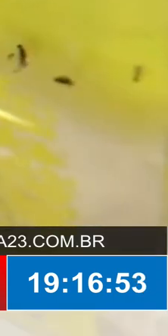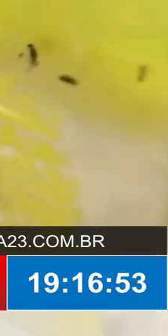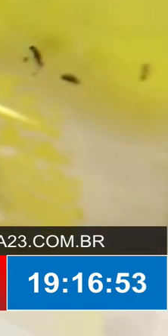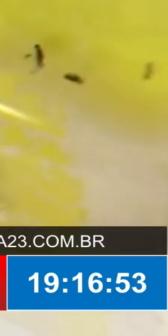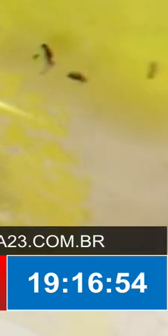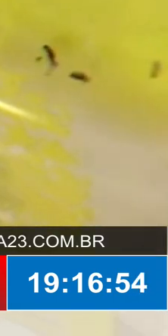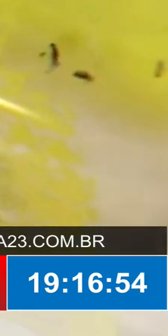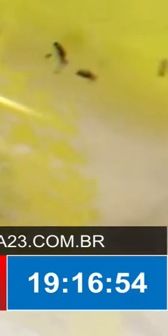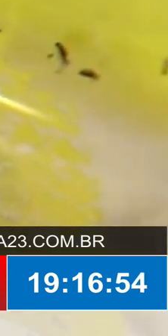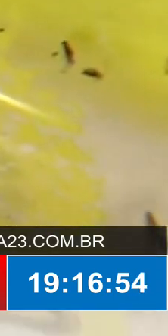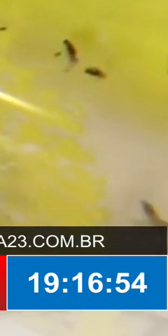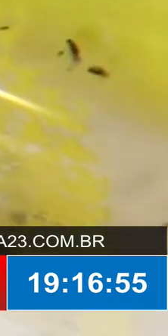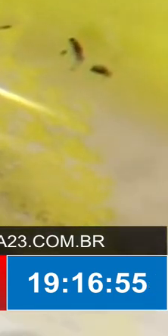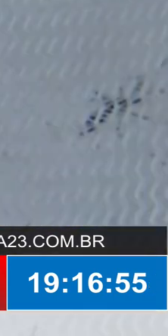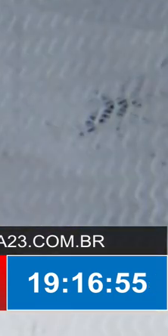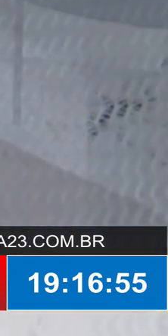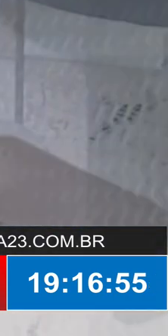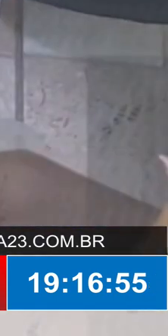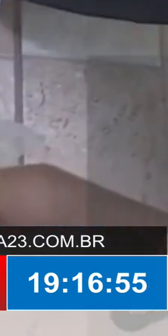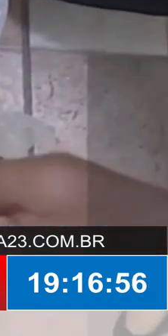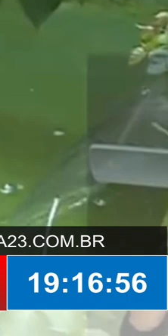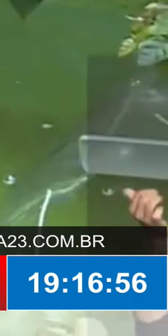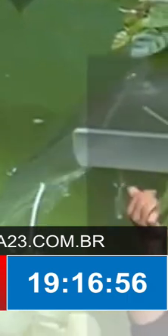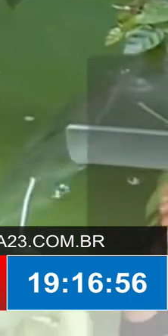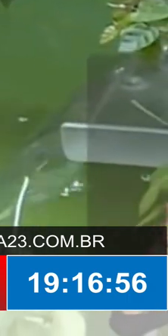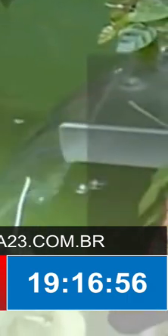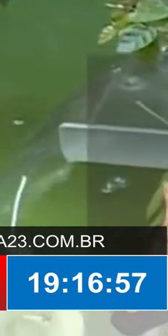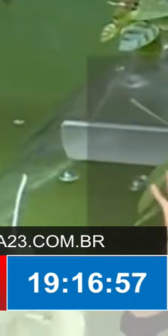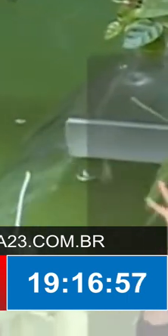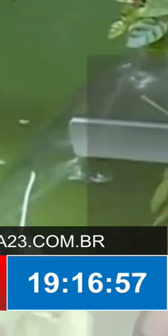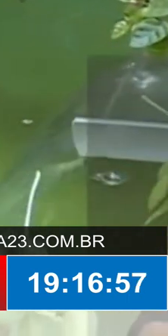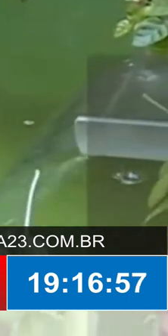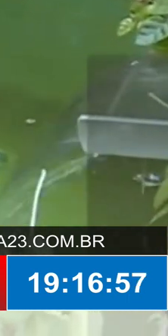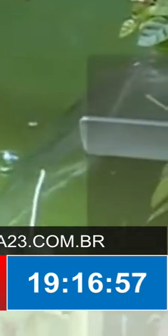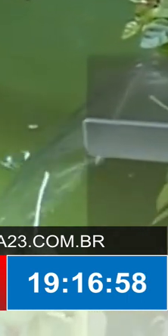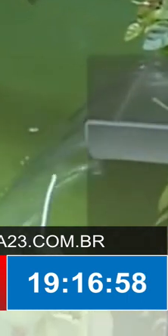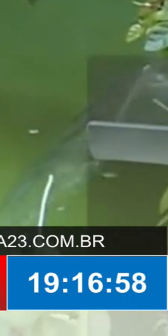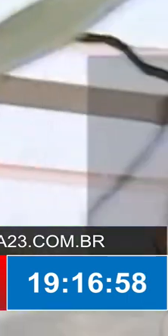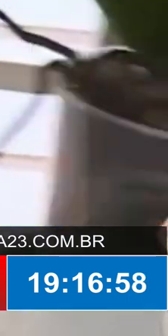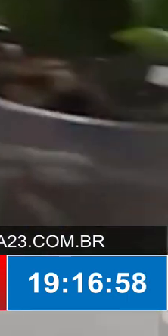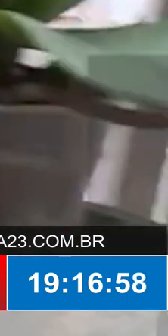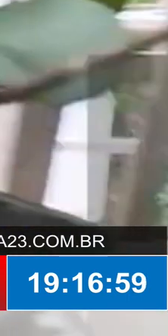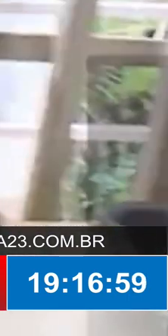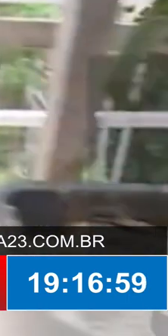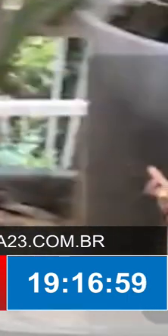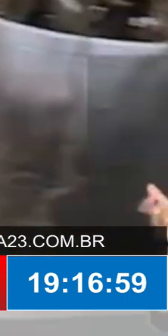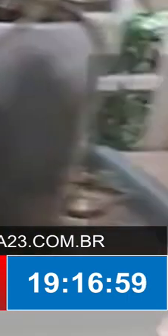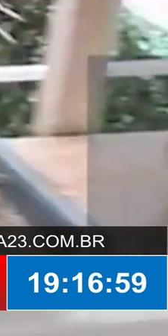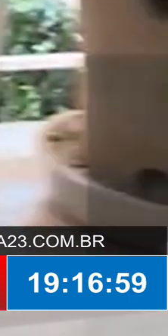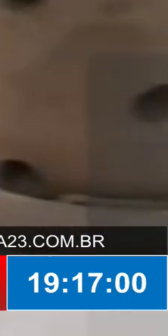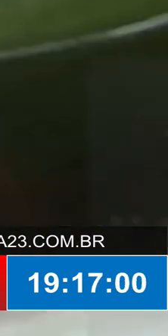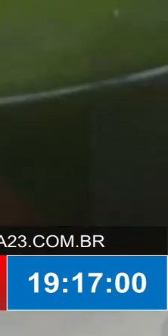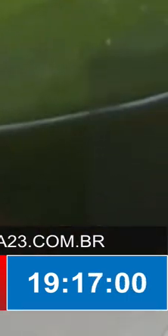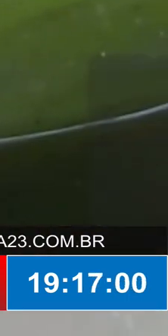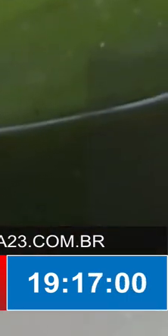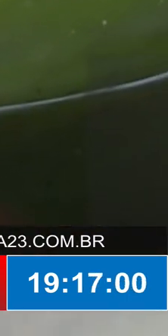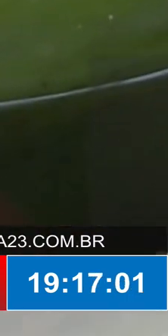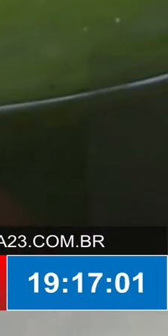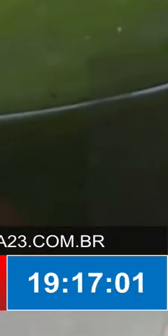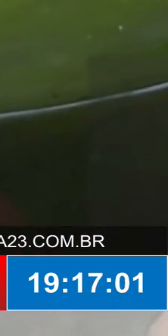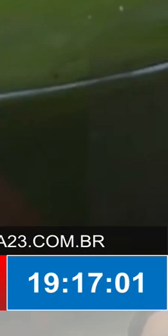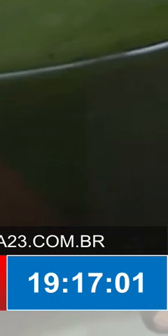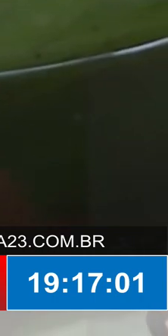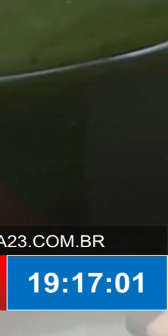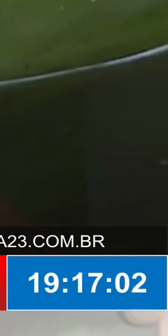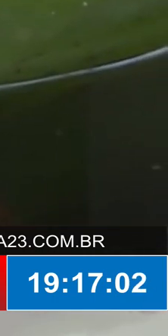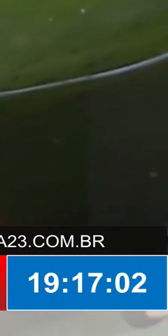doença. Febre, no início, abrupta, acompanhada de dor de cabeça. Depois, dores no corpo